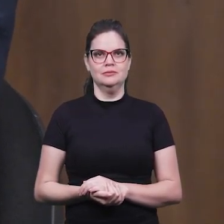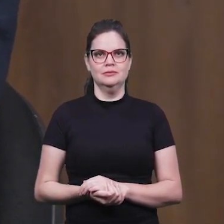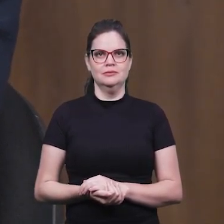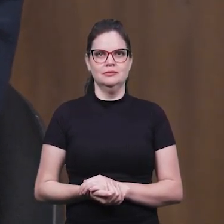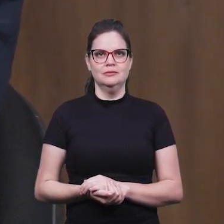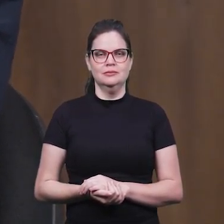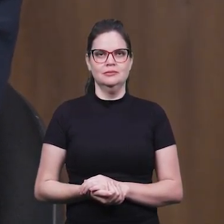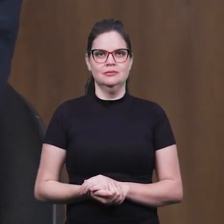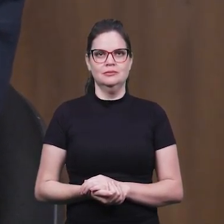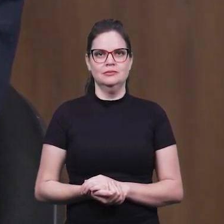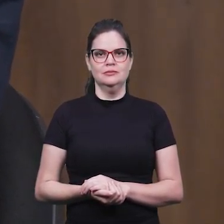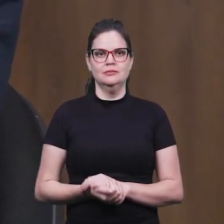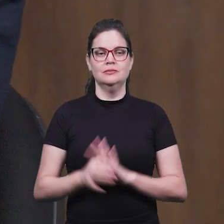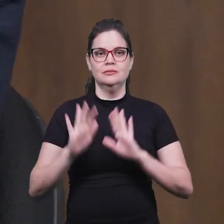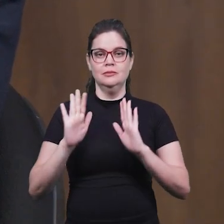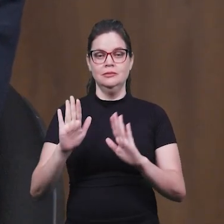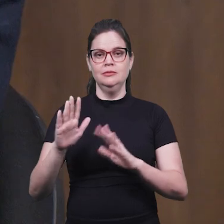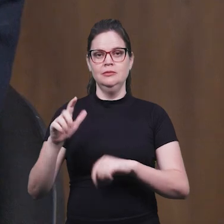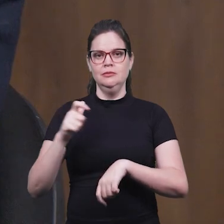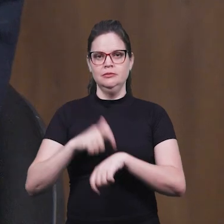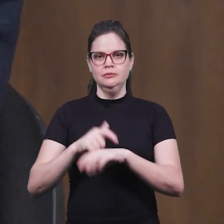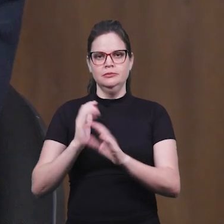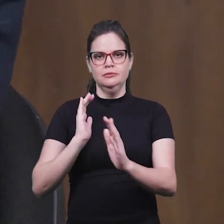cultos, assim, de muito poder, né?